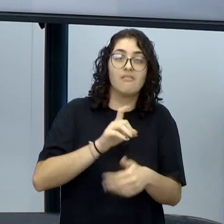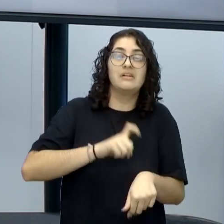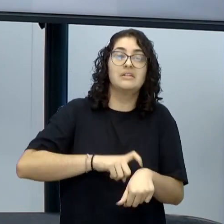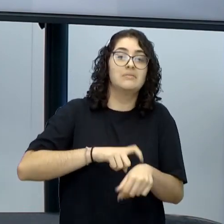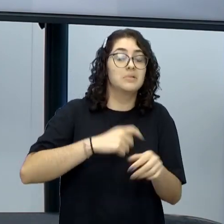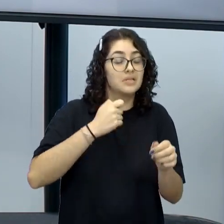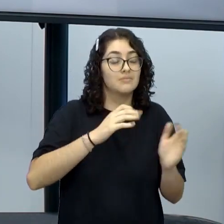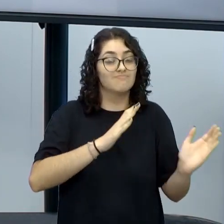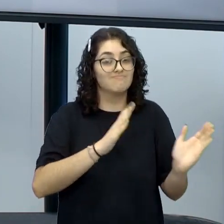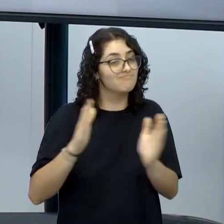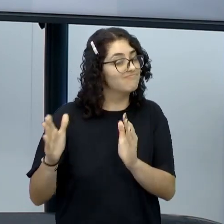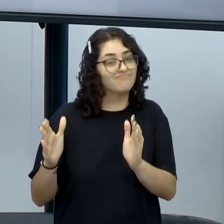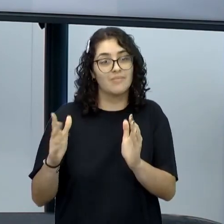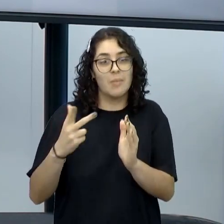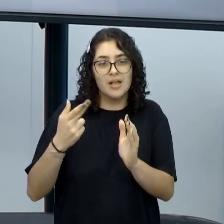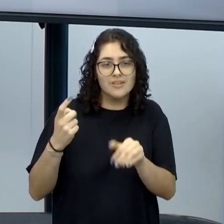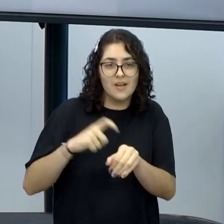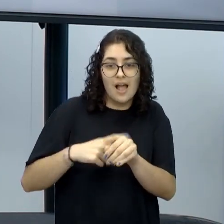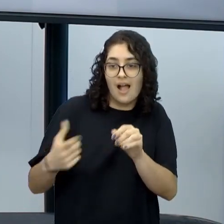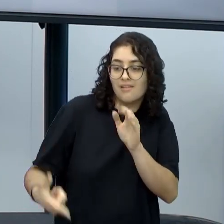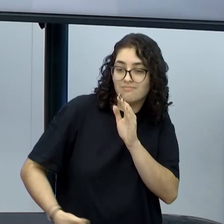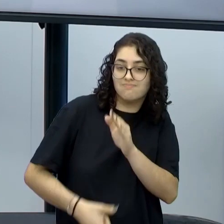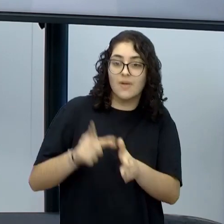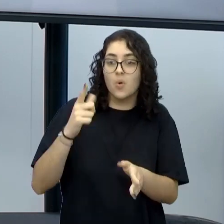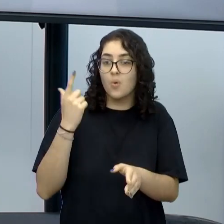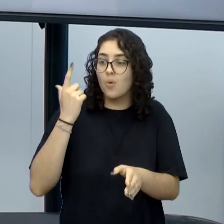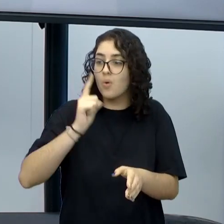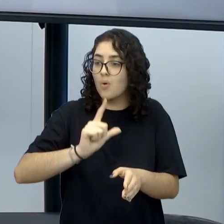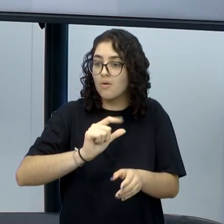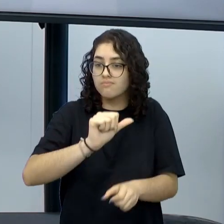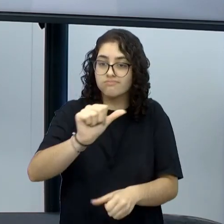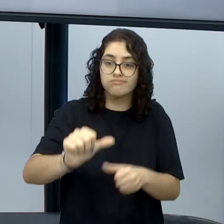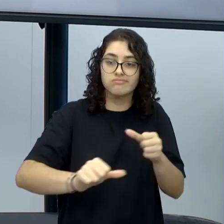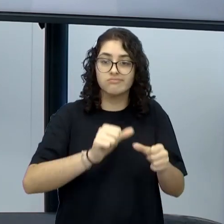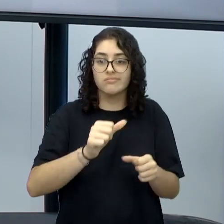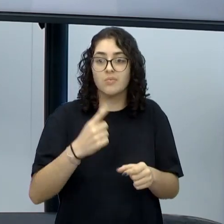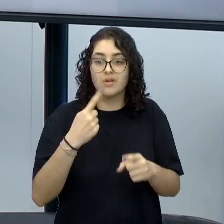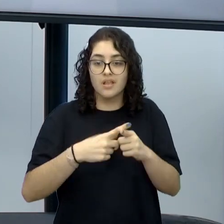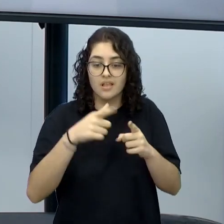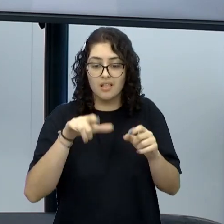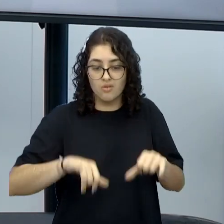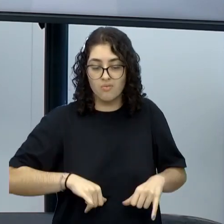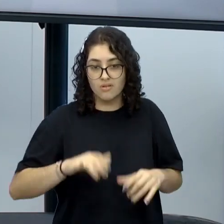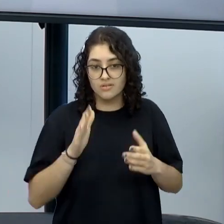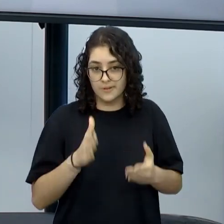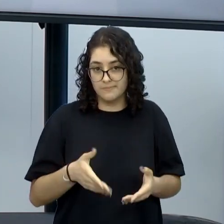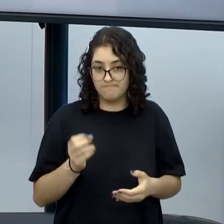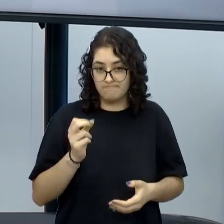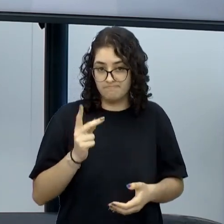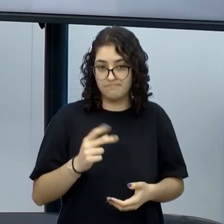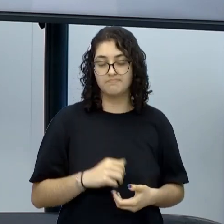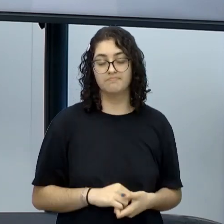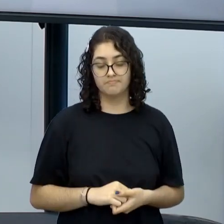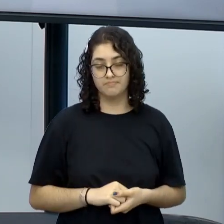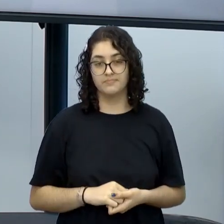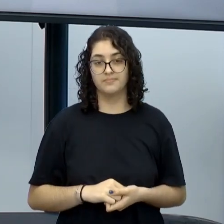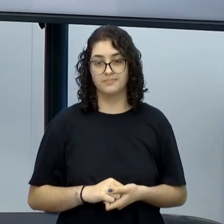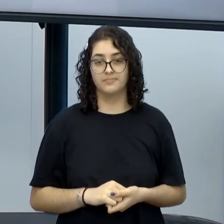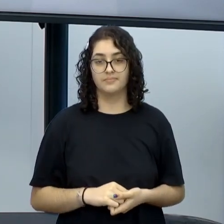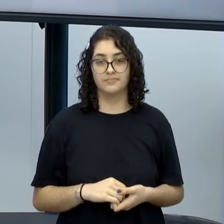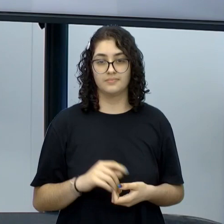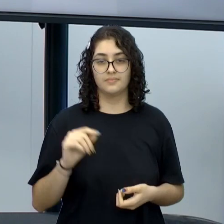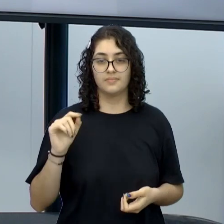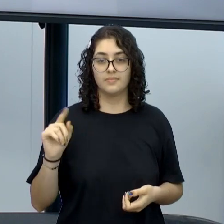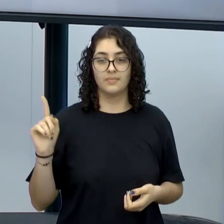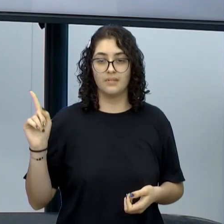processo se recuperar, né? Essa natureza se recuperar do que a gente degradou. Fechou? Então, aqui para vocês,